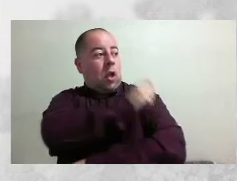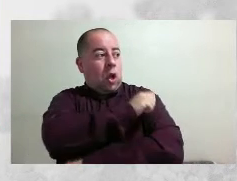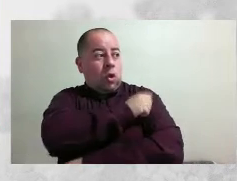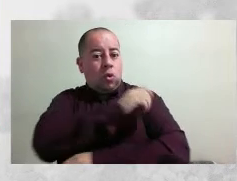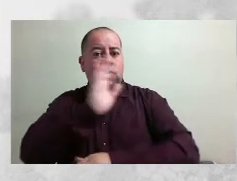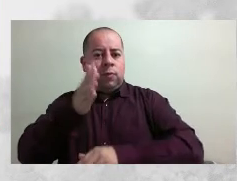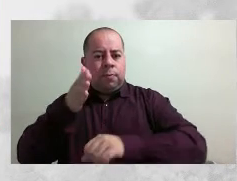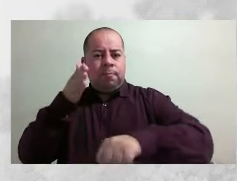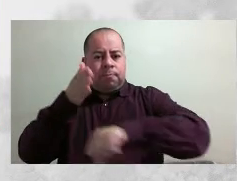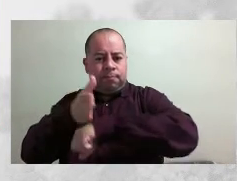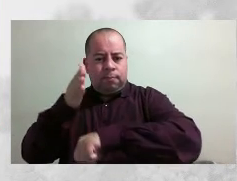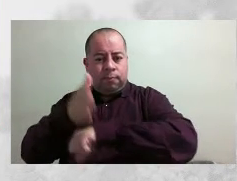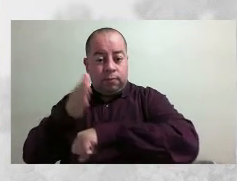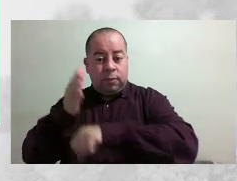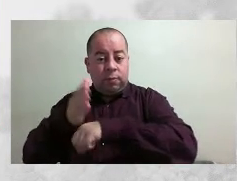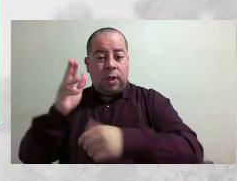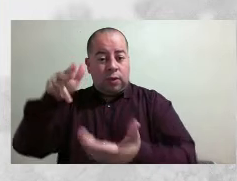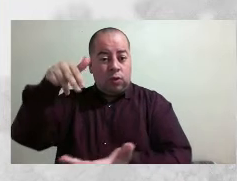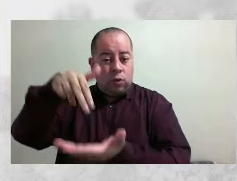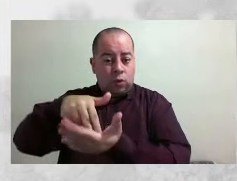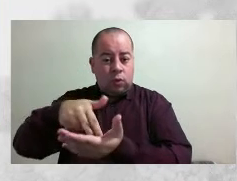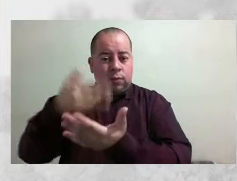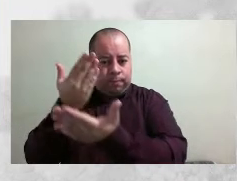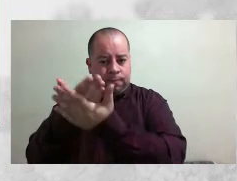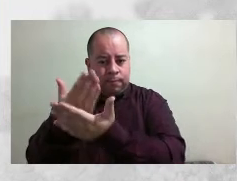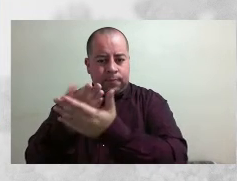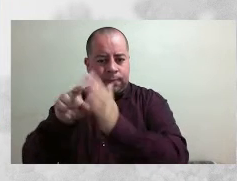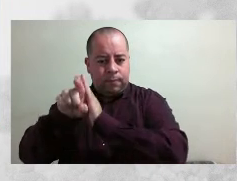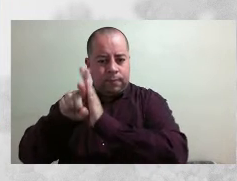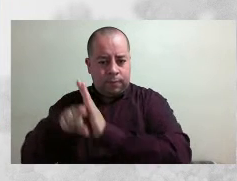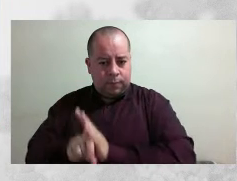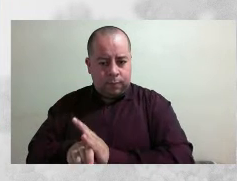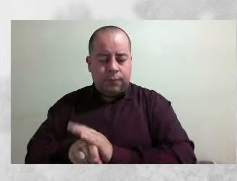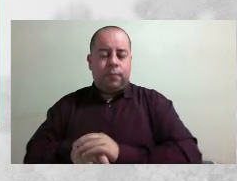Então, são alunos que já participavam do núcleo, né?